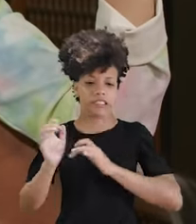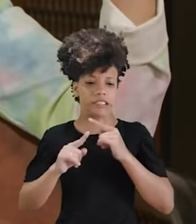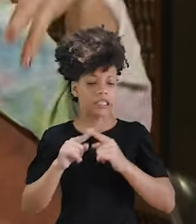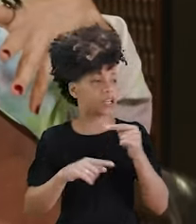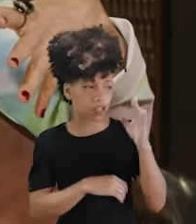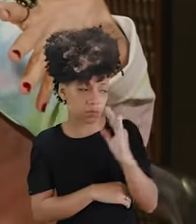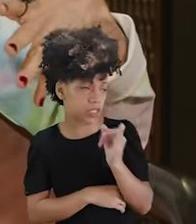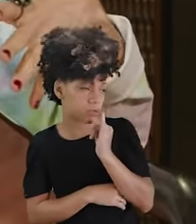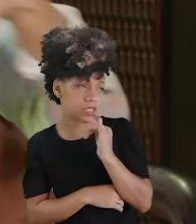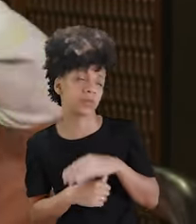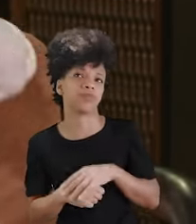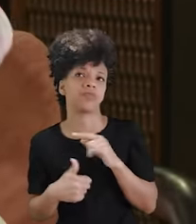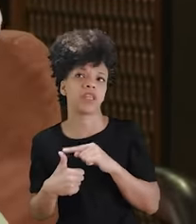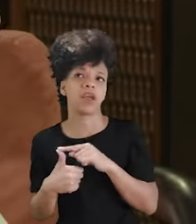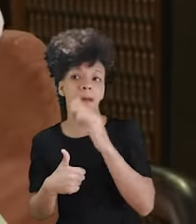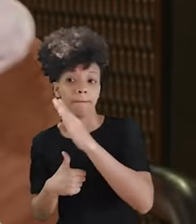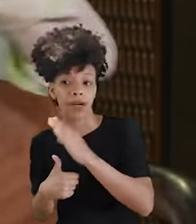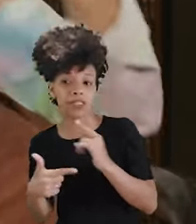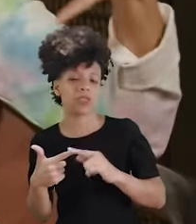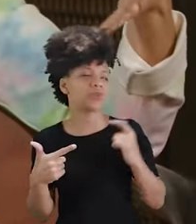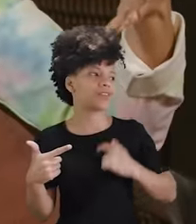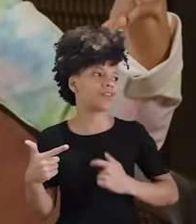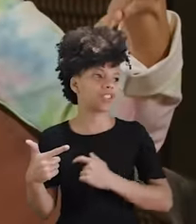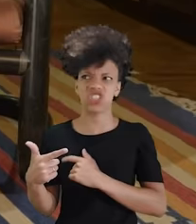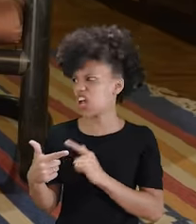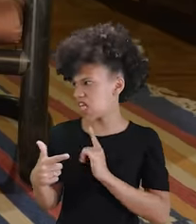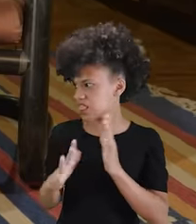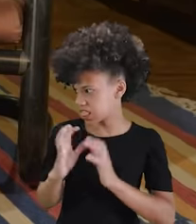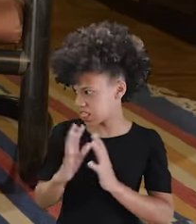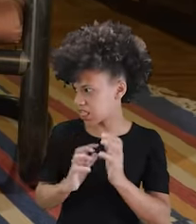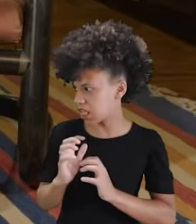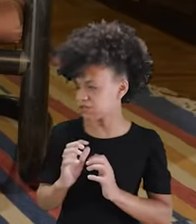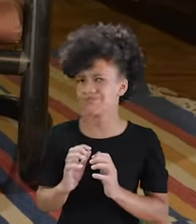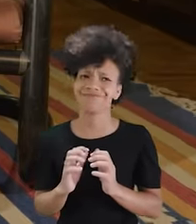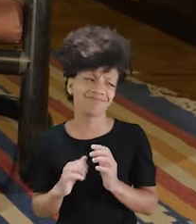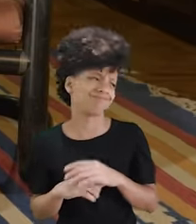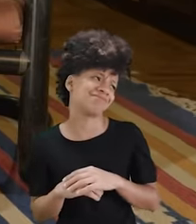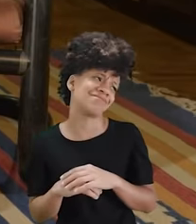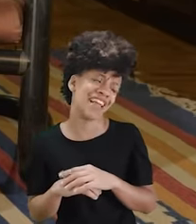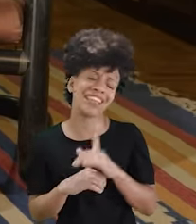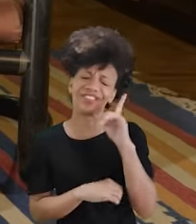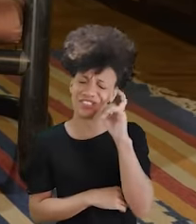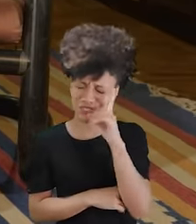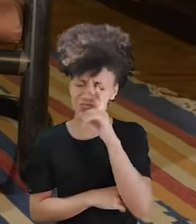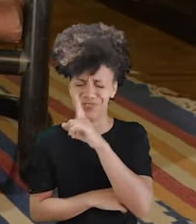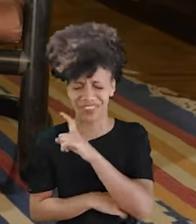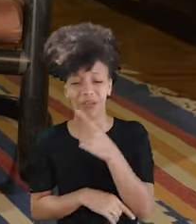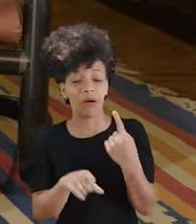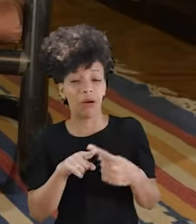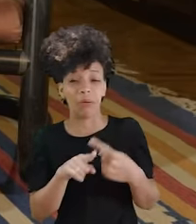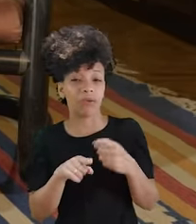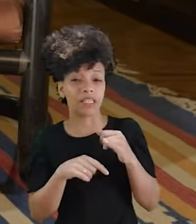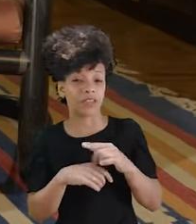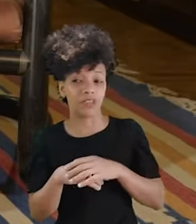pega pacapa aqui no Brasil por exemplo era Brasil e Argentina têm porrada era completamente complicado